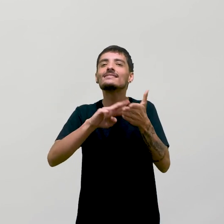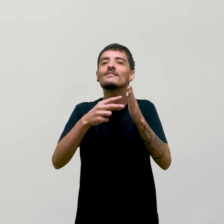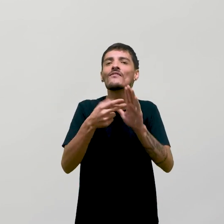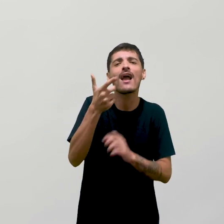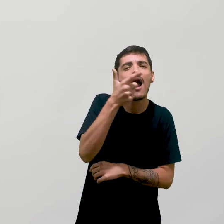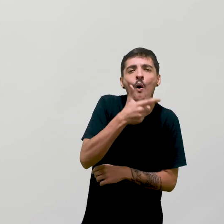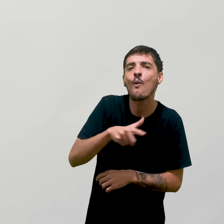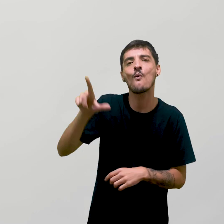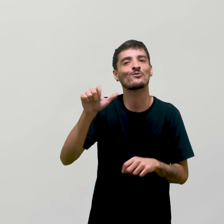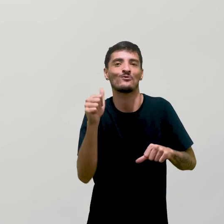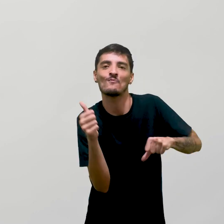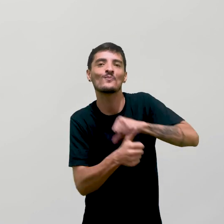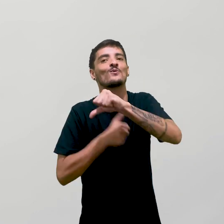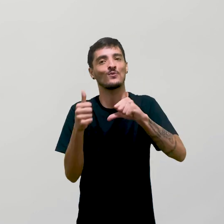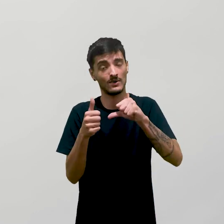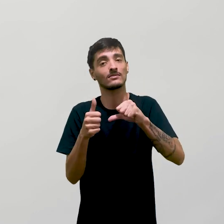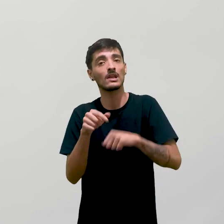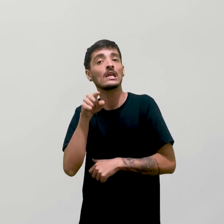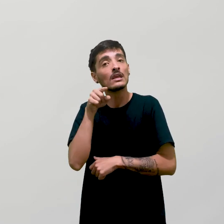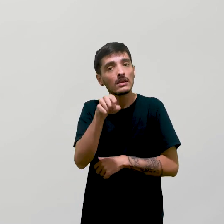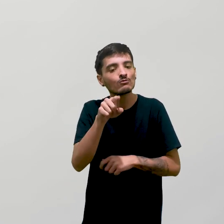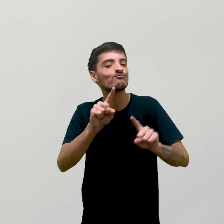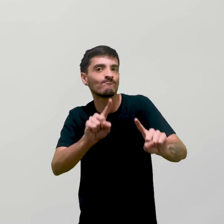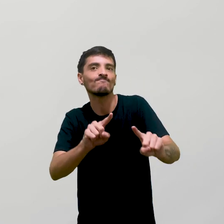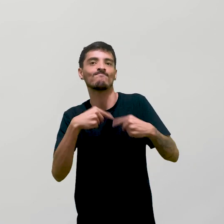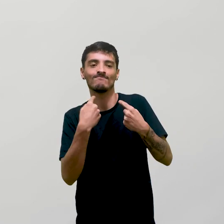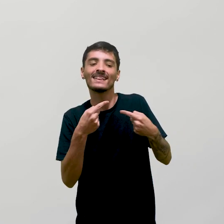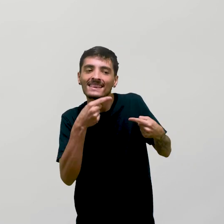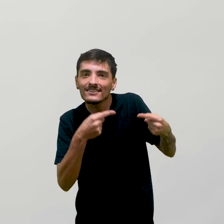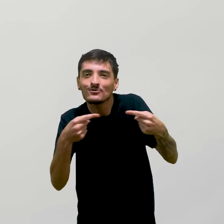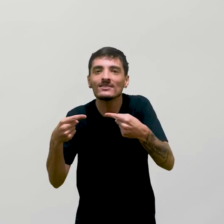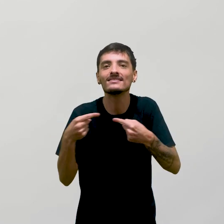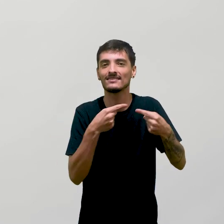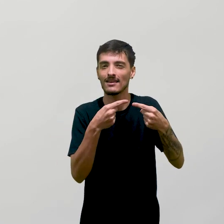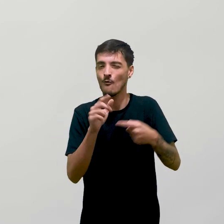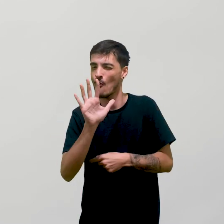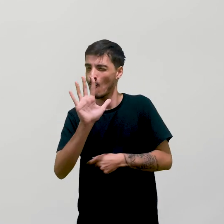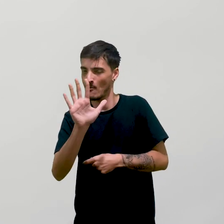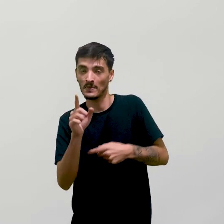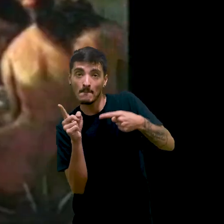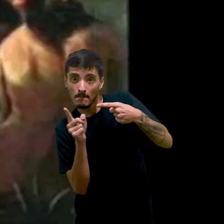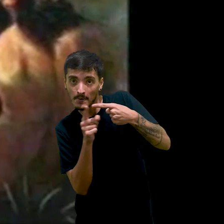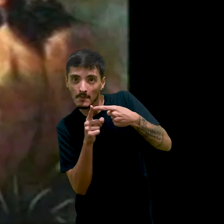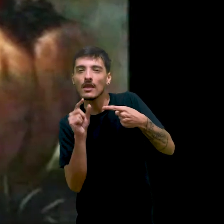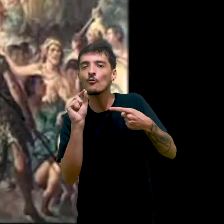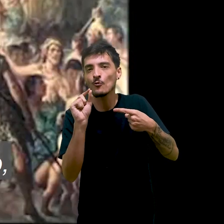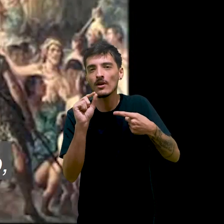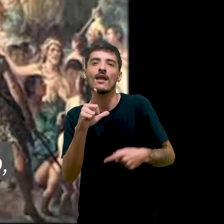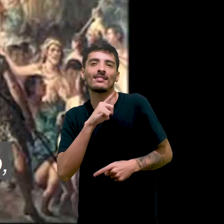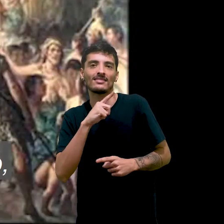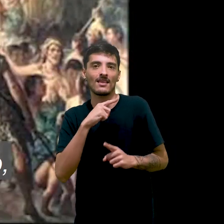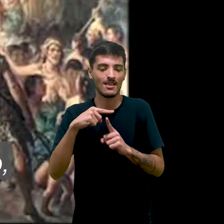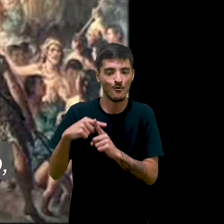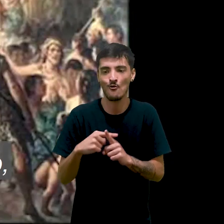do lado da outra, alterando o seu sentido. A partir dessa associação entre imagens, ele abre uma discussão. Cena do curta.